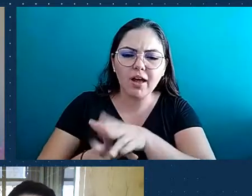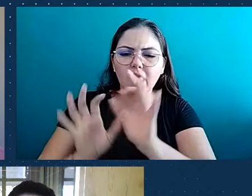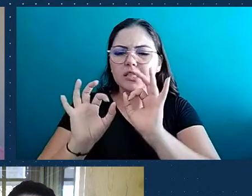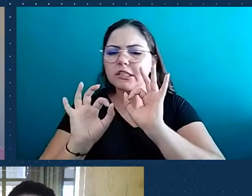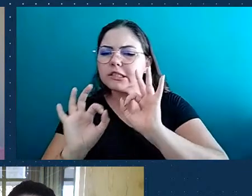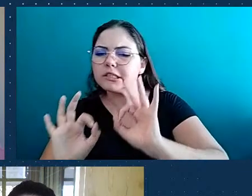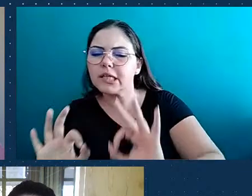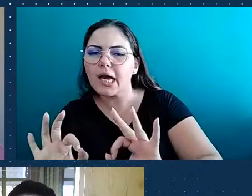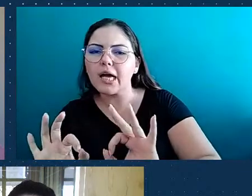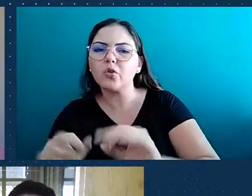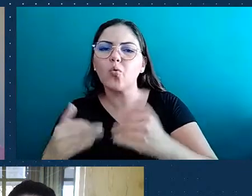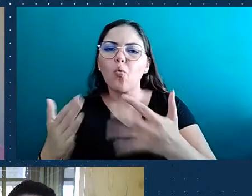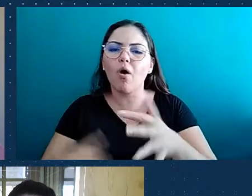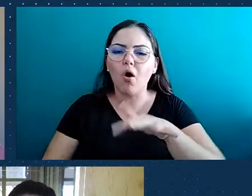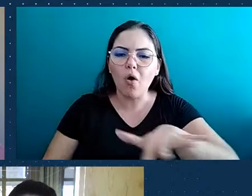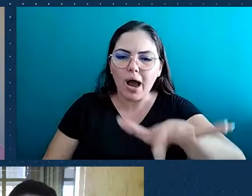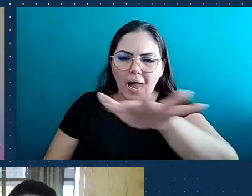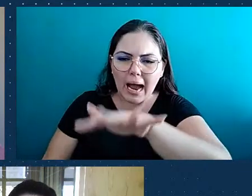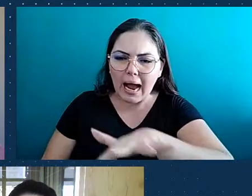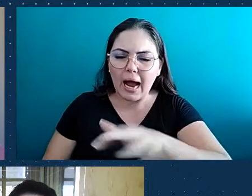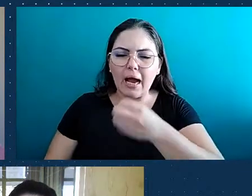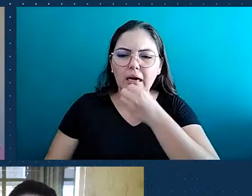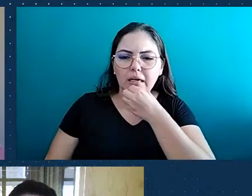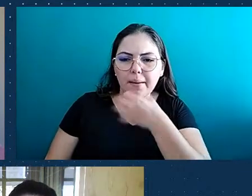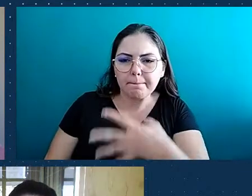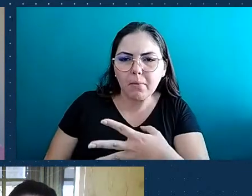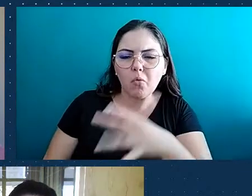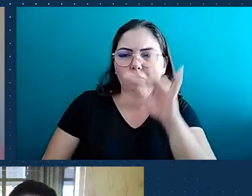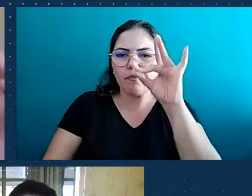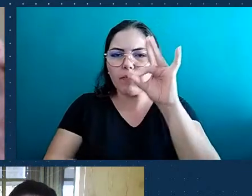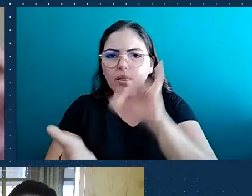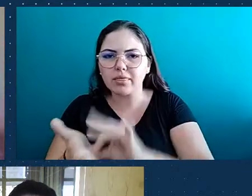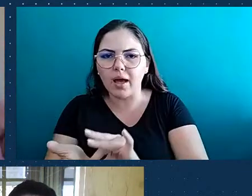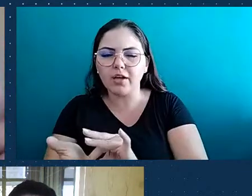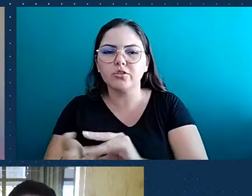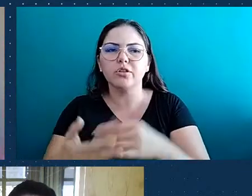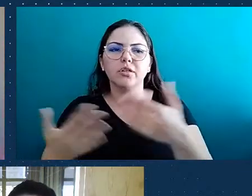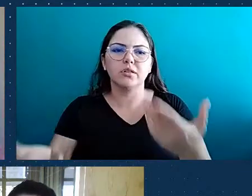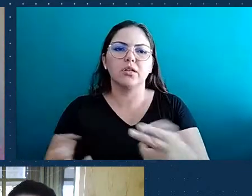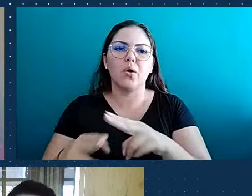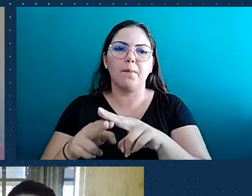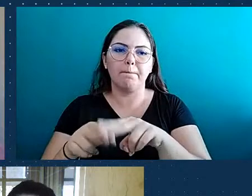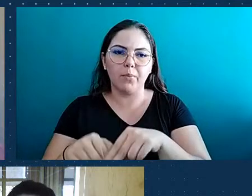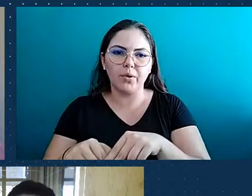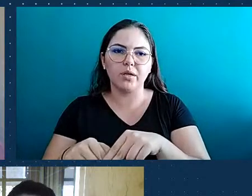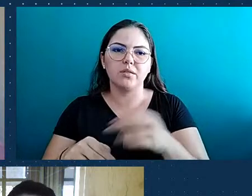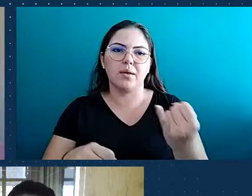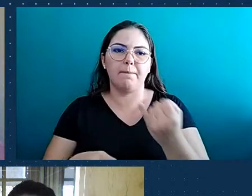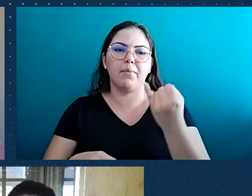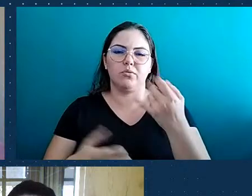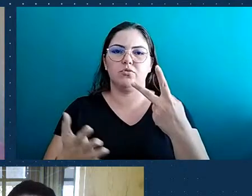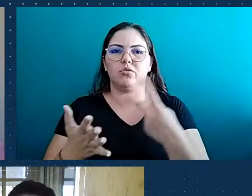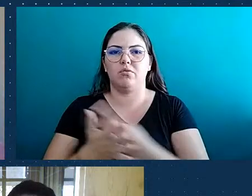programa, certo? Então, é muito importante que ele aconteça por esse detalhe. Então,